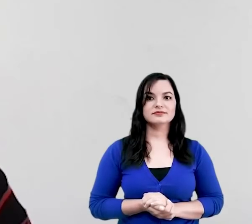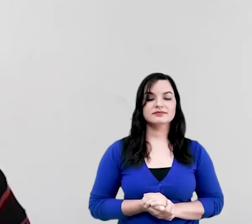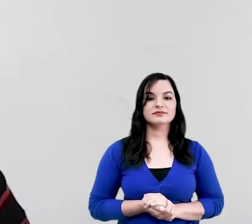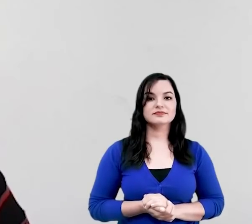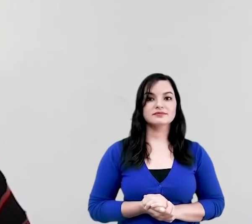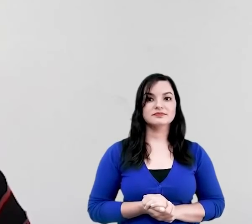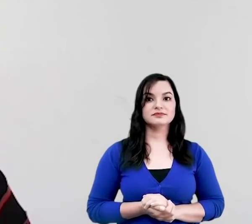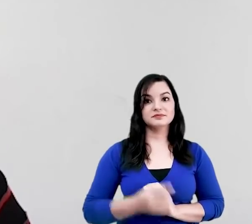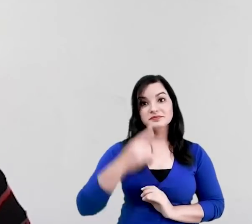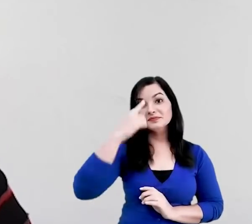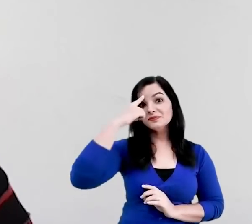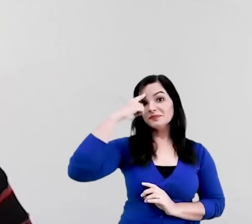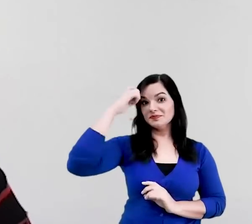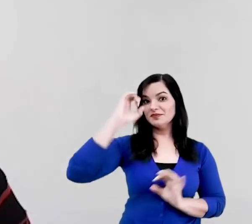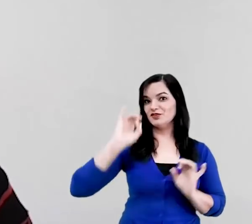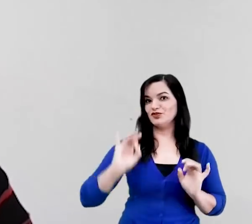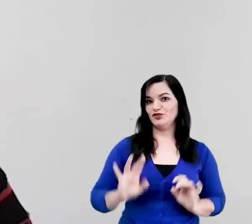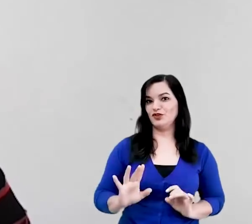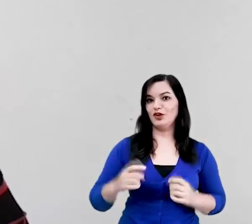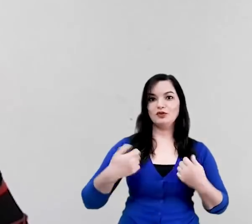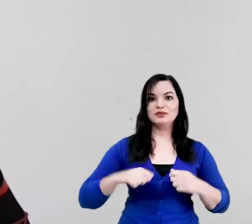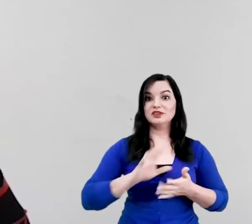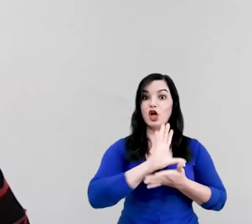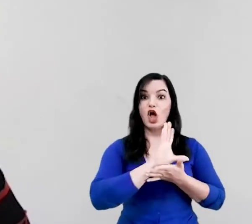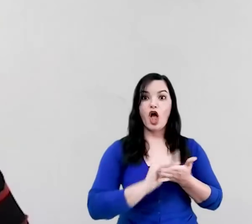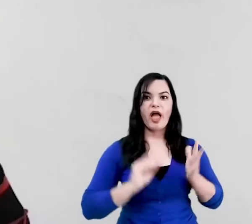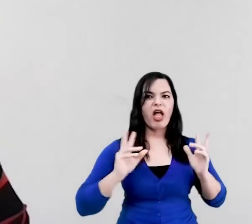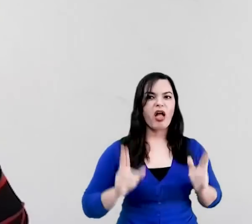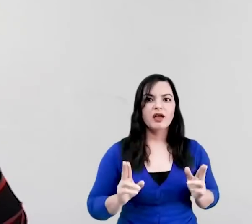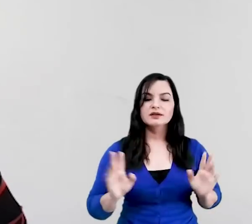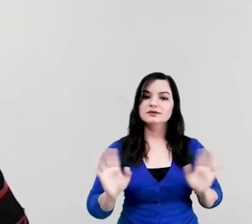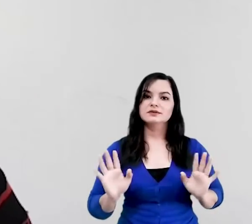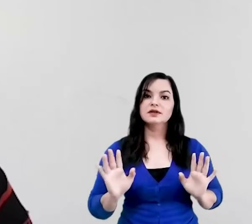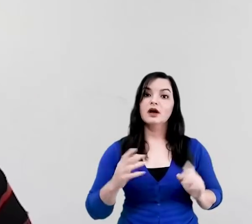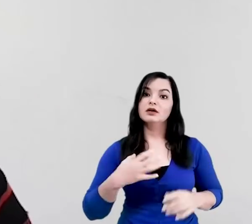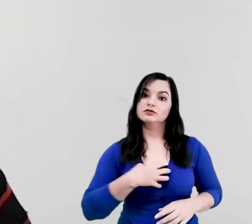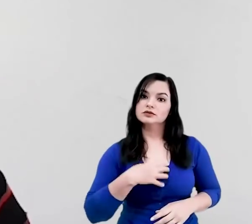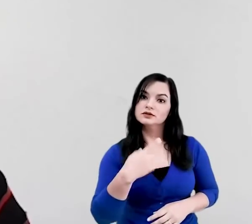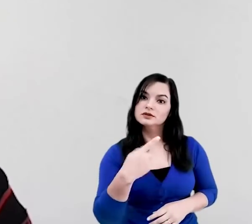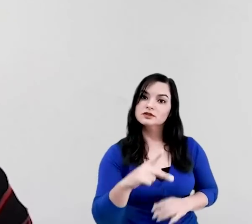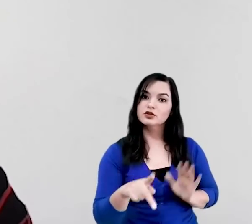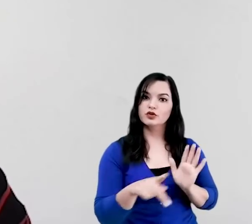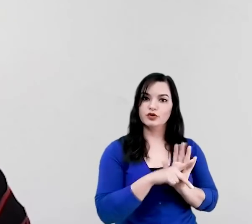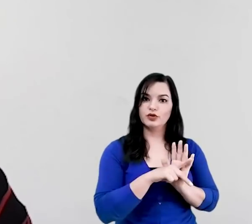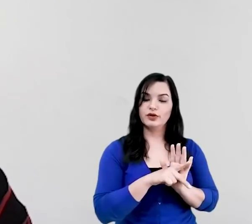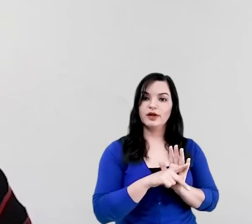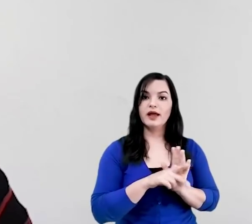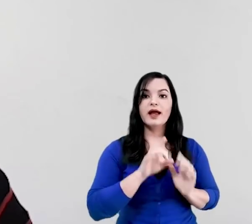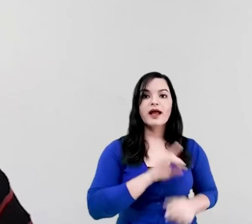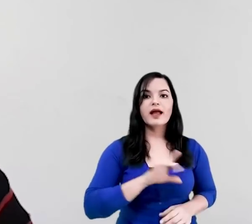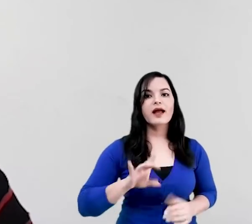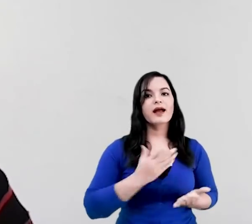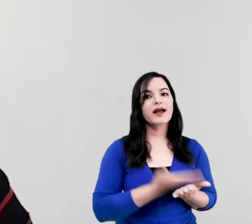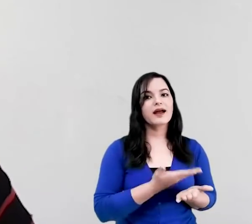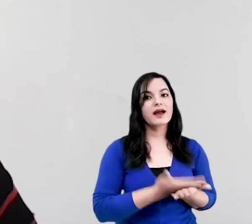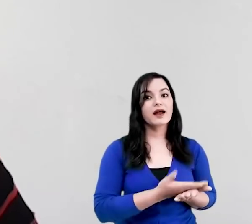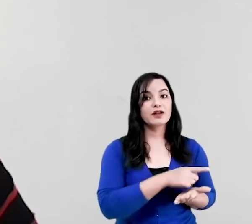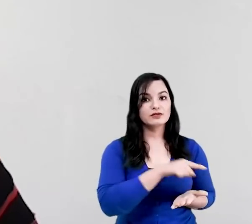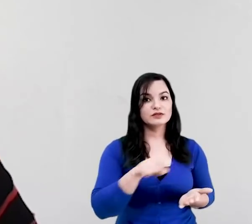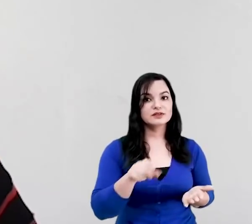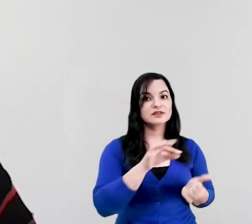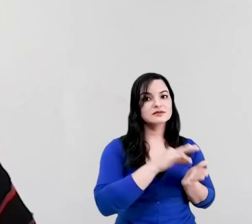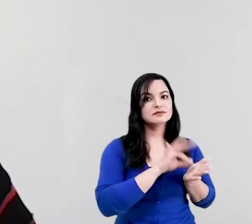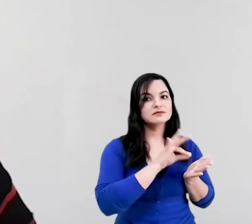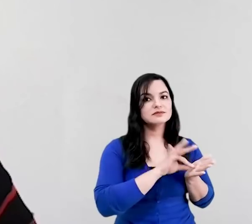isso é só uma ideia, tá? É sempre muito importante que em todas as aulas vocês consigam anotar